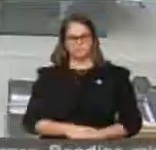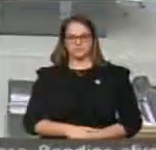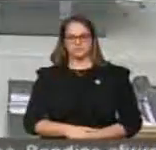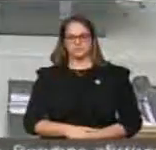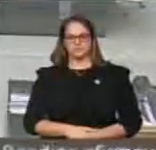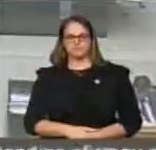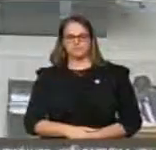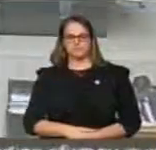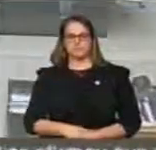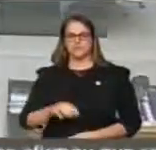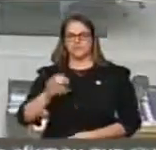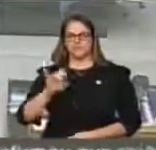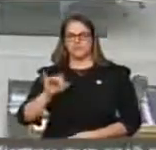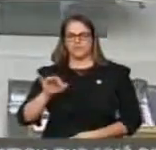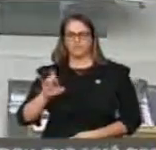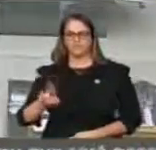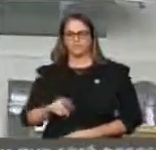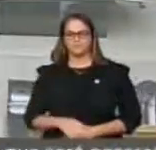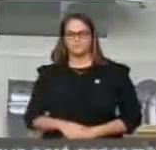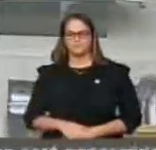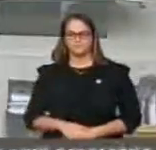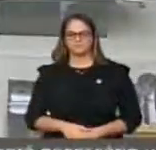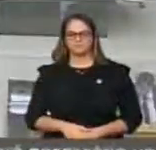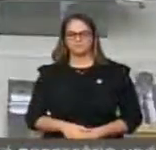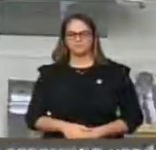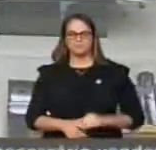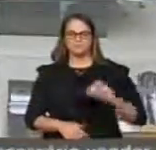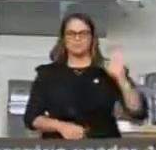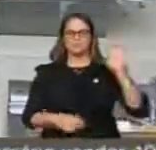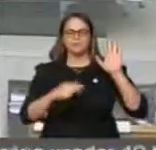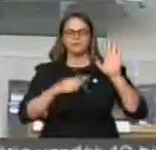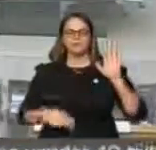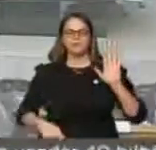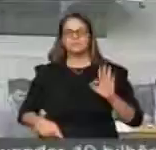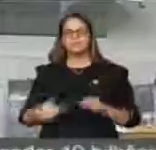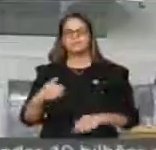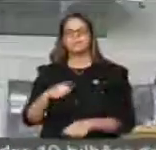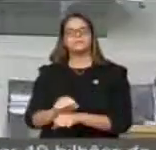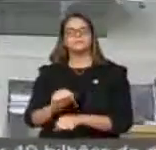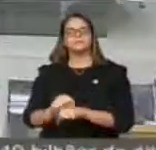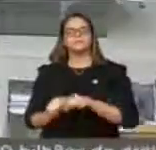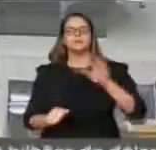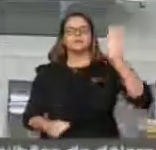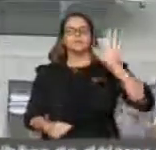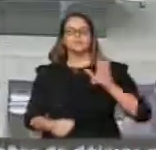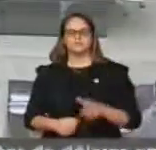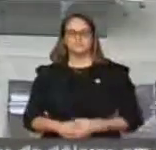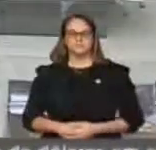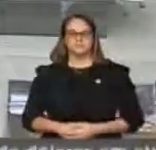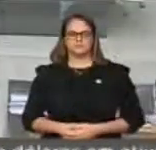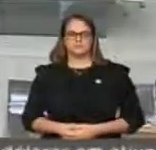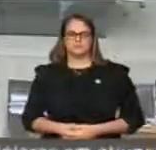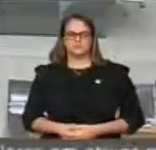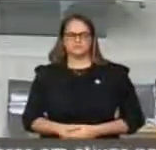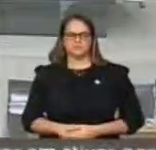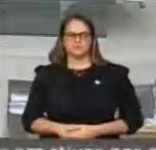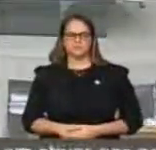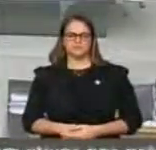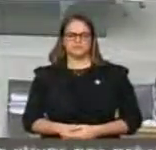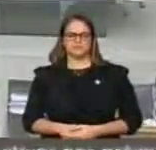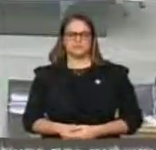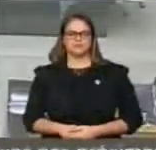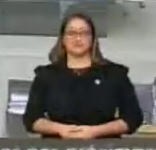deputado Heitor Chu. Senhor presidente, eu estou desde deputado o início Deputado Heitor aqui, tá? Chu, um minuto. Senhor presidente, a lista estou, é dos dois eu lados. Eu